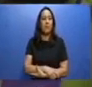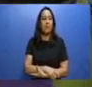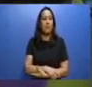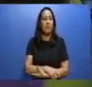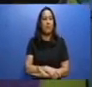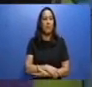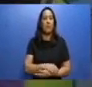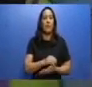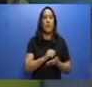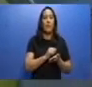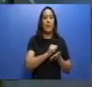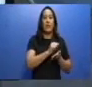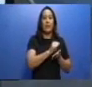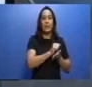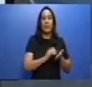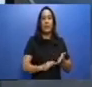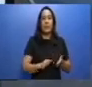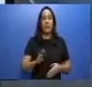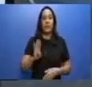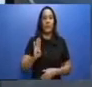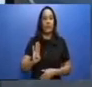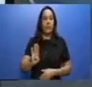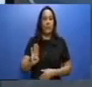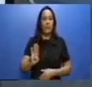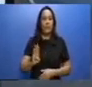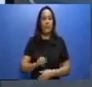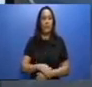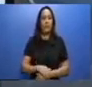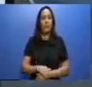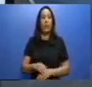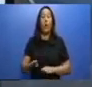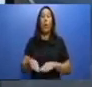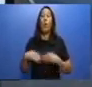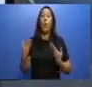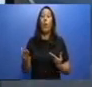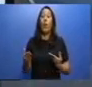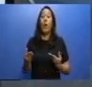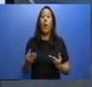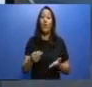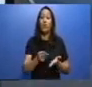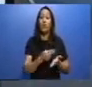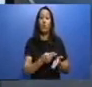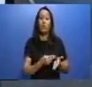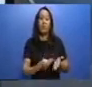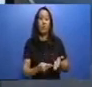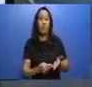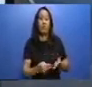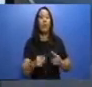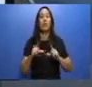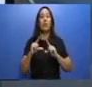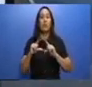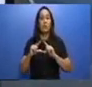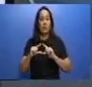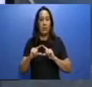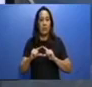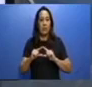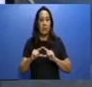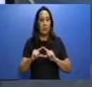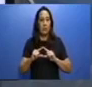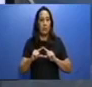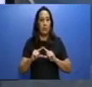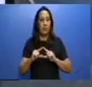Embaixo, olha só, as 2 coisas que eu tenho que observar. Qual é a figura geométrica? São triângulos. Vocês perceberam que tá